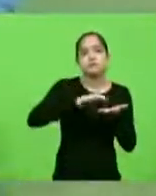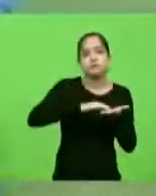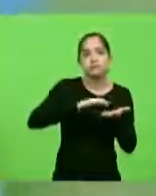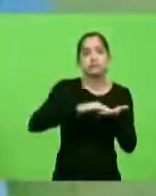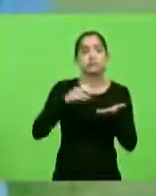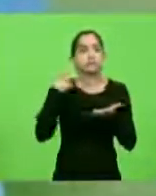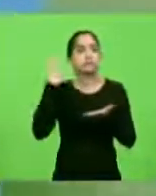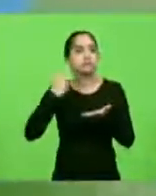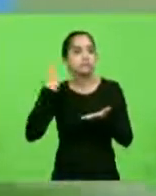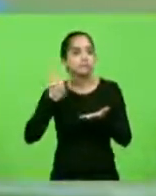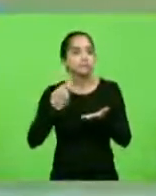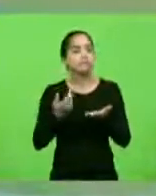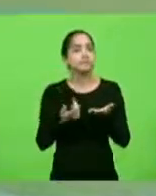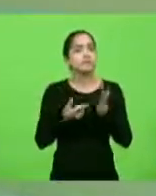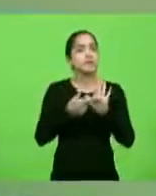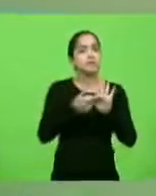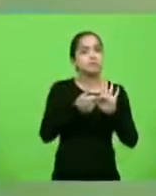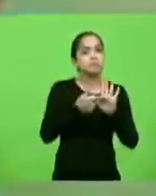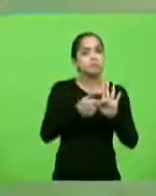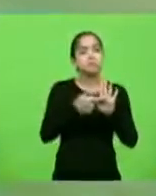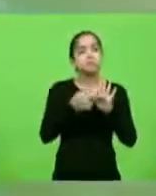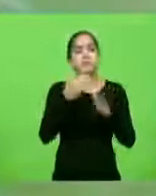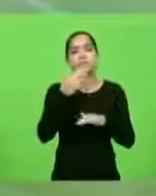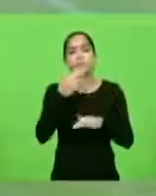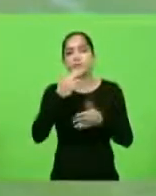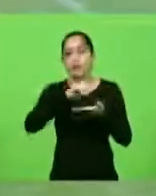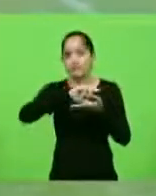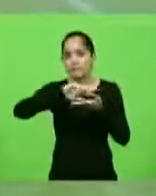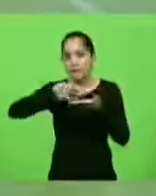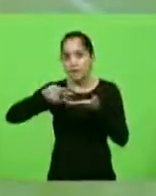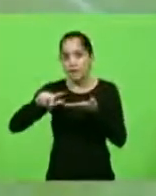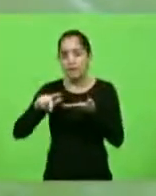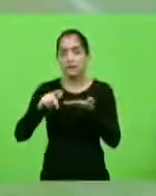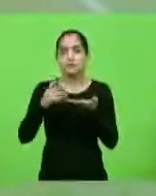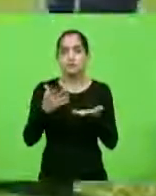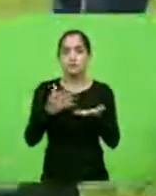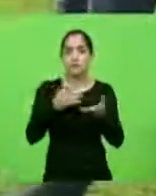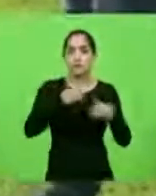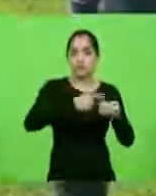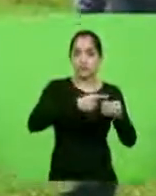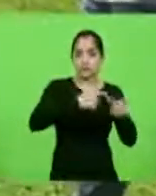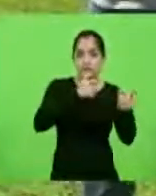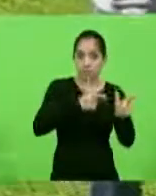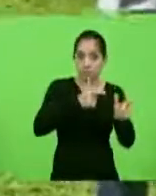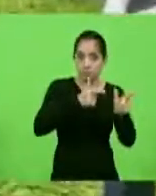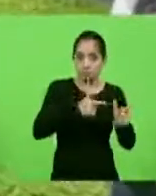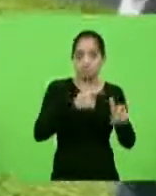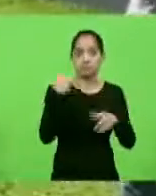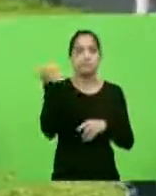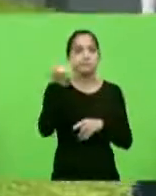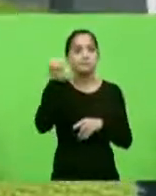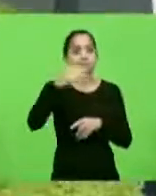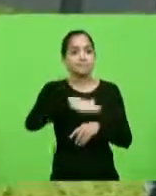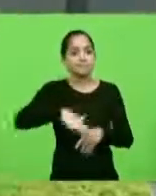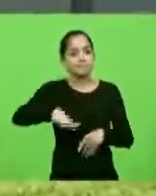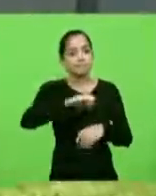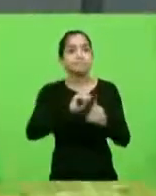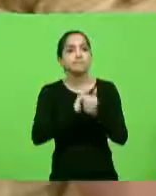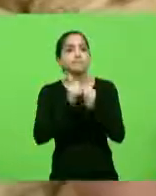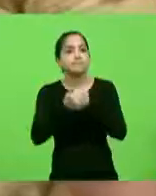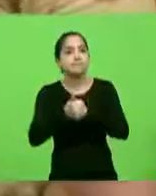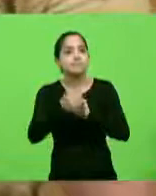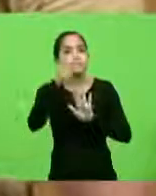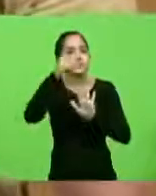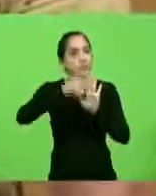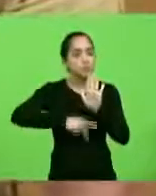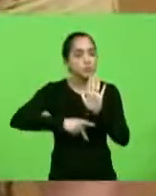e líderes, me apresentaram inúmeras demandas. Ali é o Jonatas Bainho, de Caçador, tem uma demanda muito importante na área do esporte. Eles têm um projeto